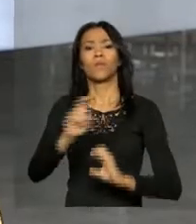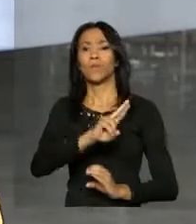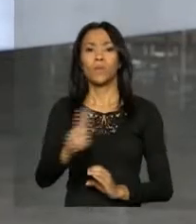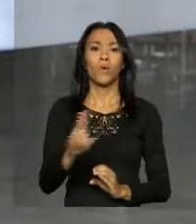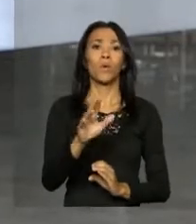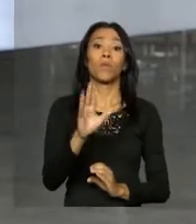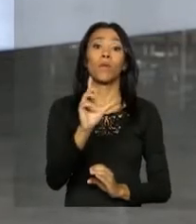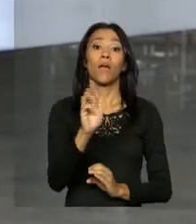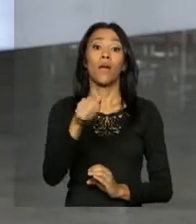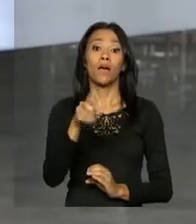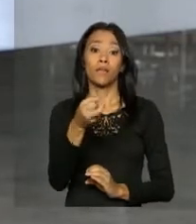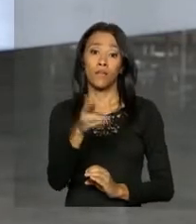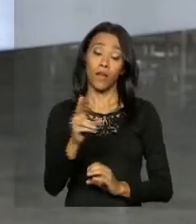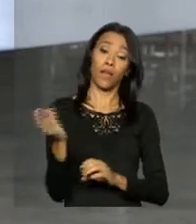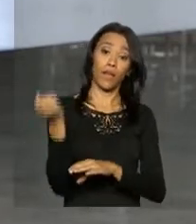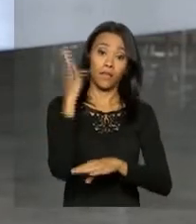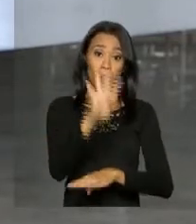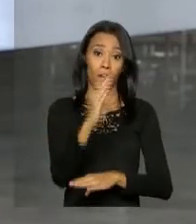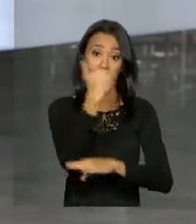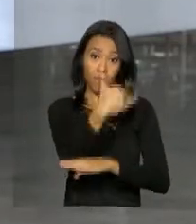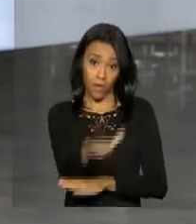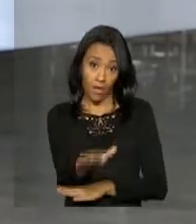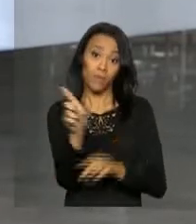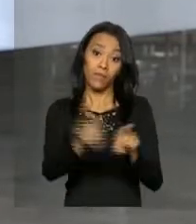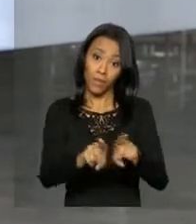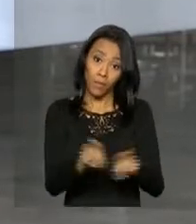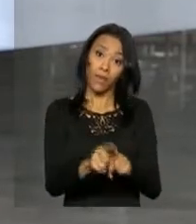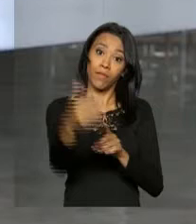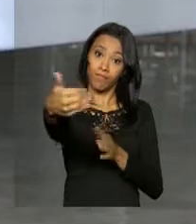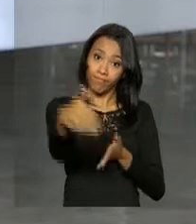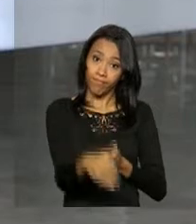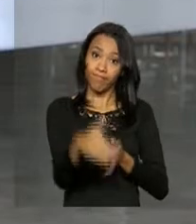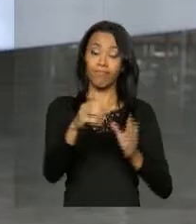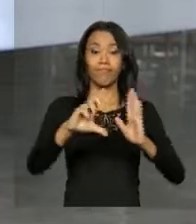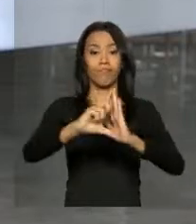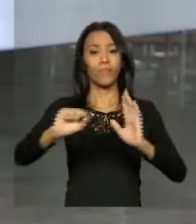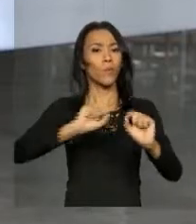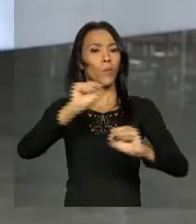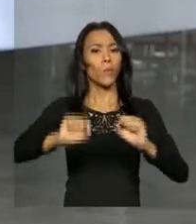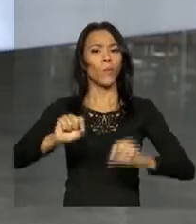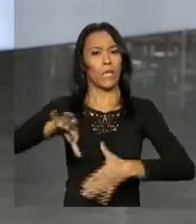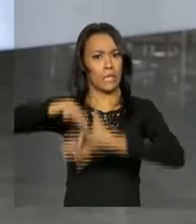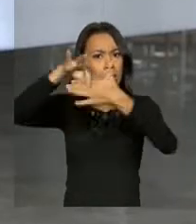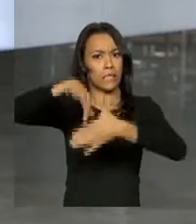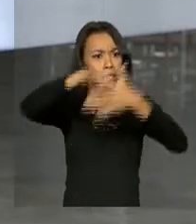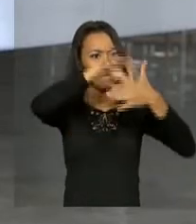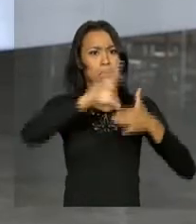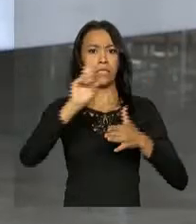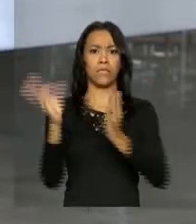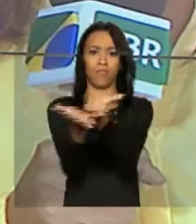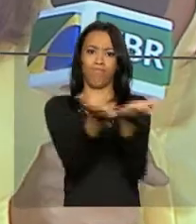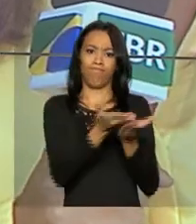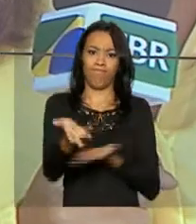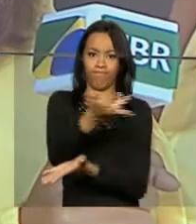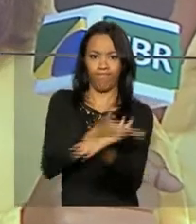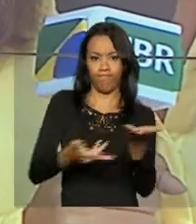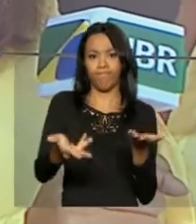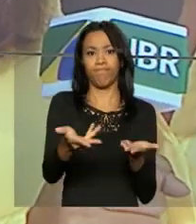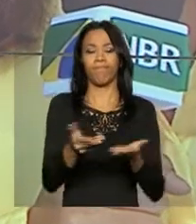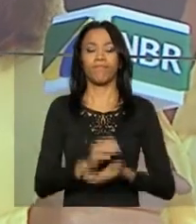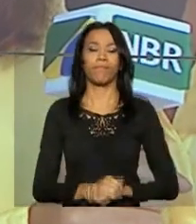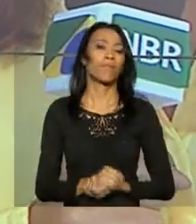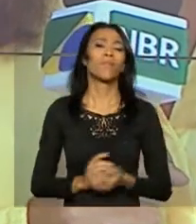e às quatro e meia da tarde a presidenta recebe também aqui no palácio lideranças evangélicas gene hoglan a